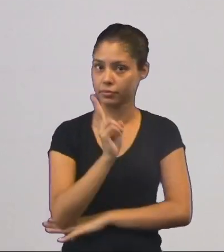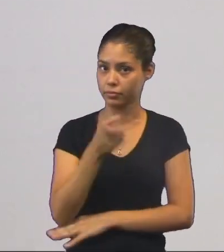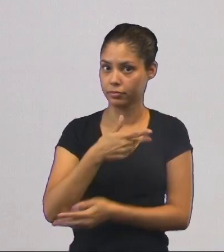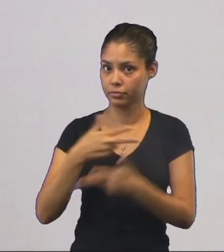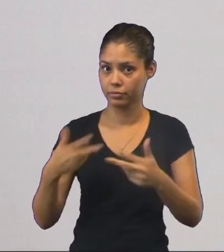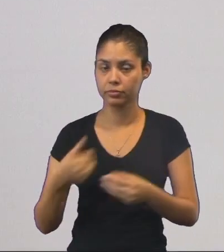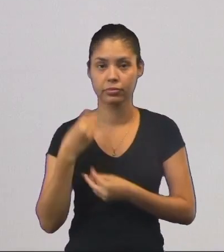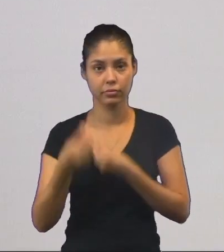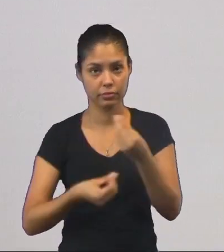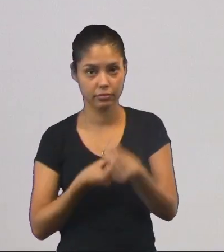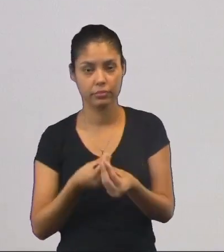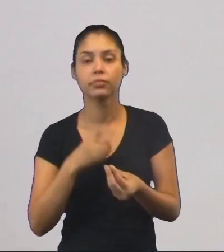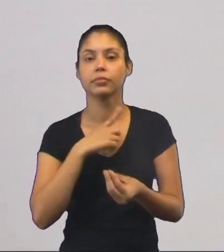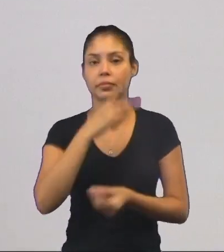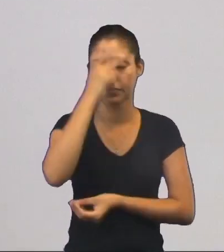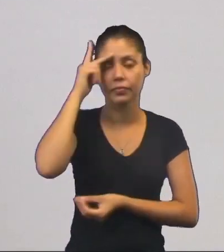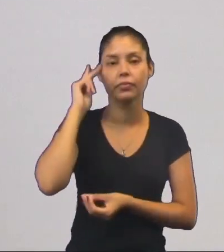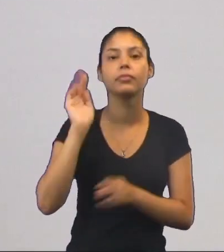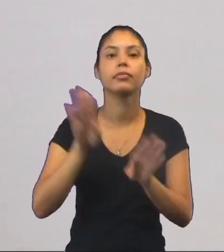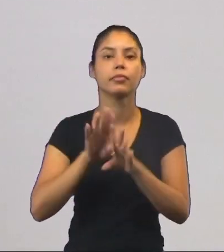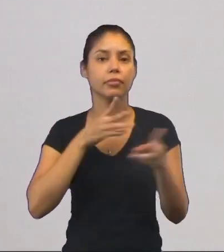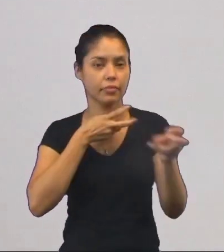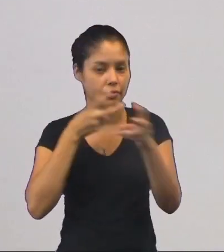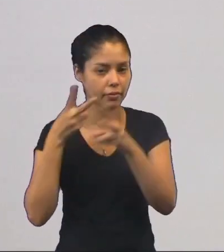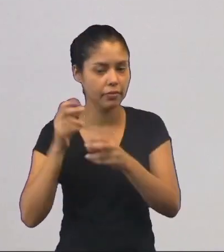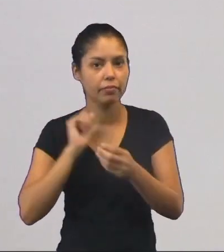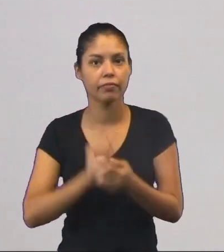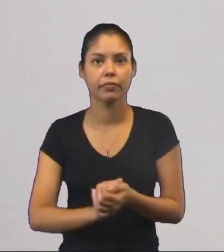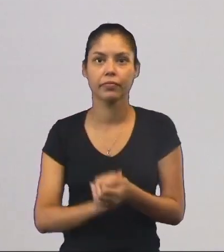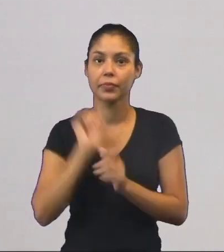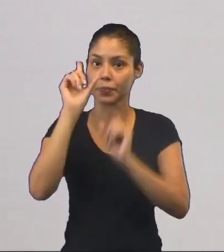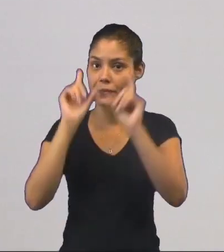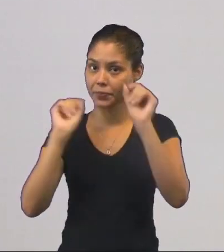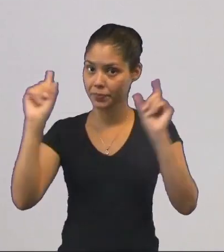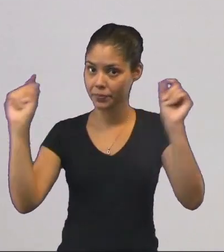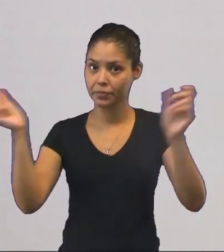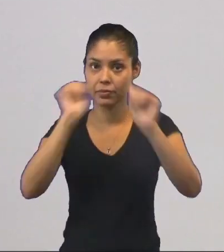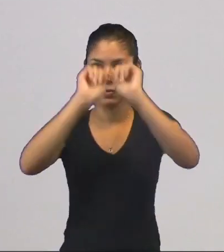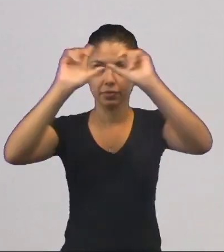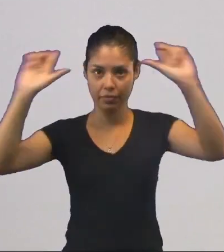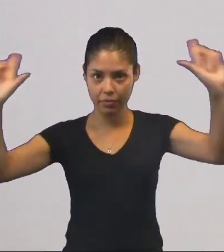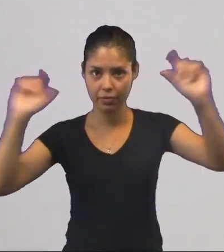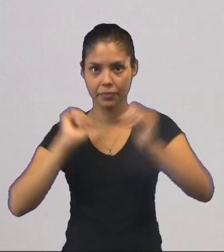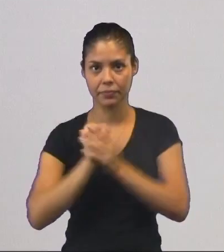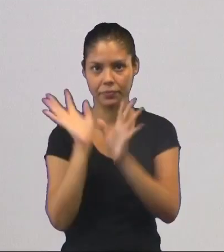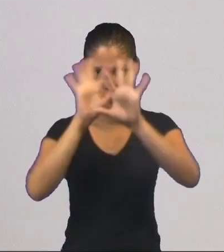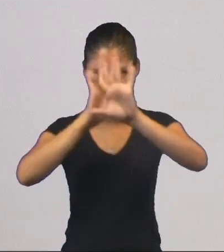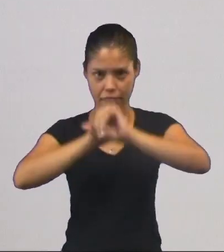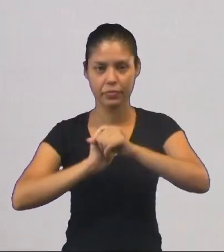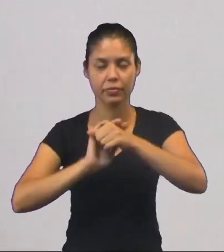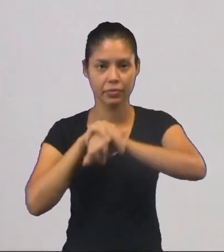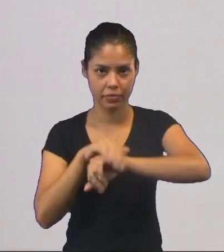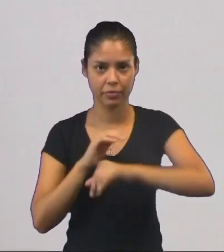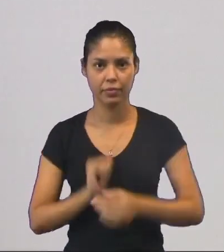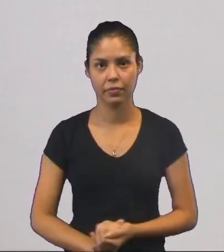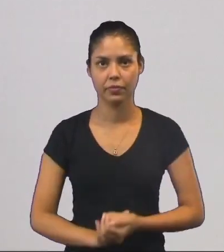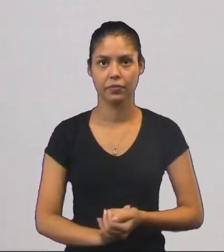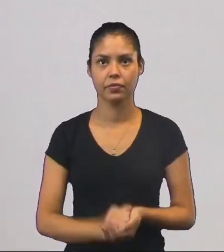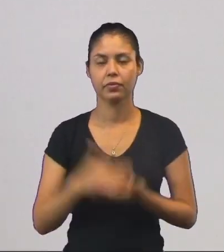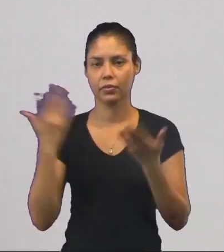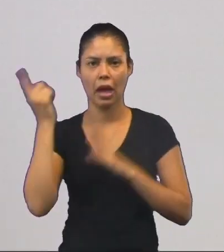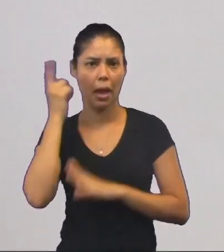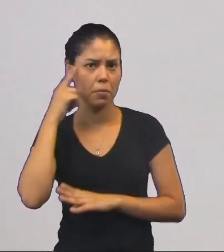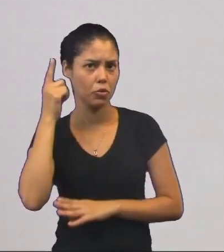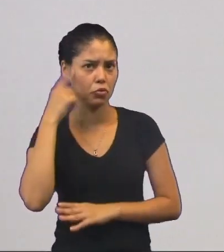mesma forma, existem pessoas que também observam as estrelas, o céu à noite. E aí elas ficam